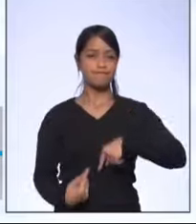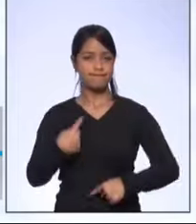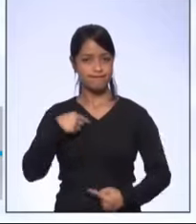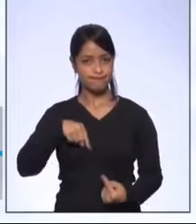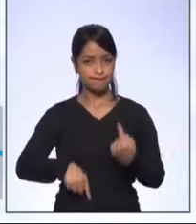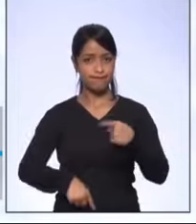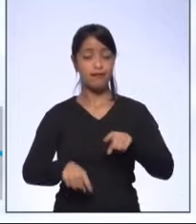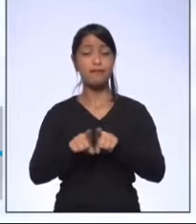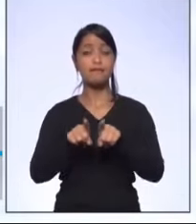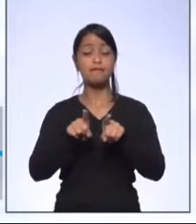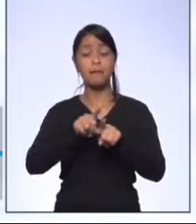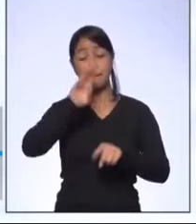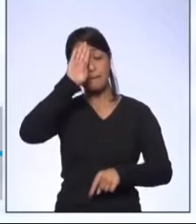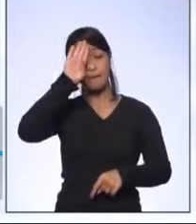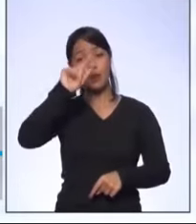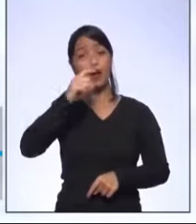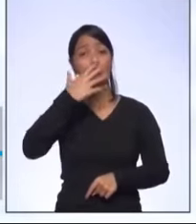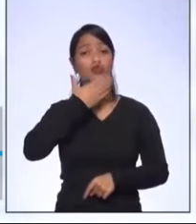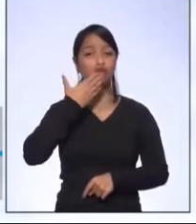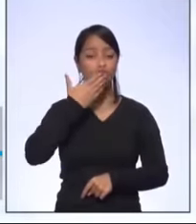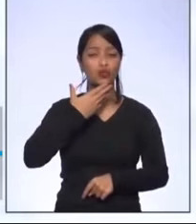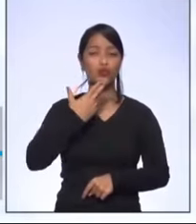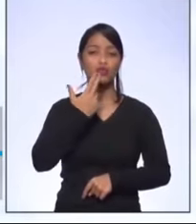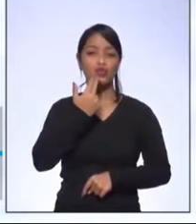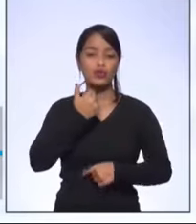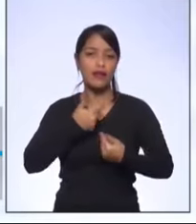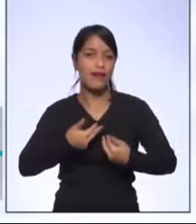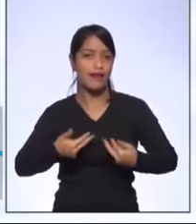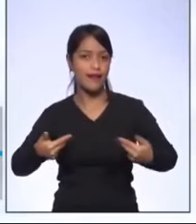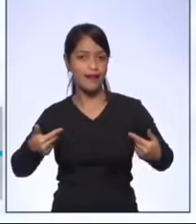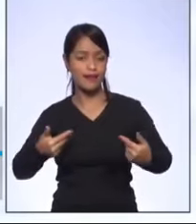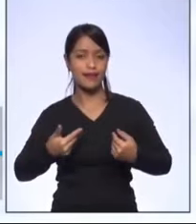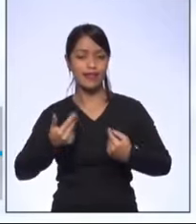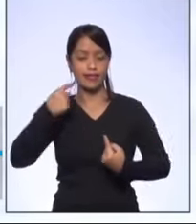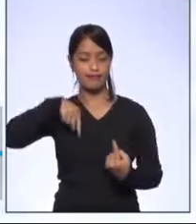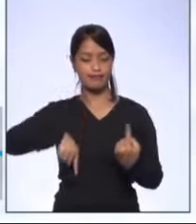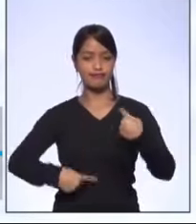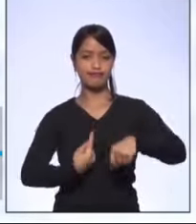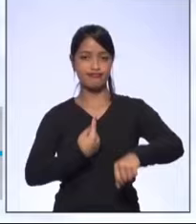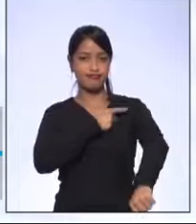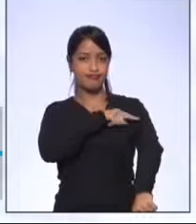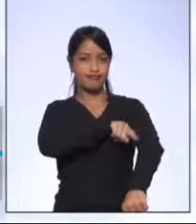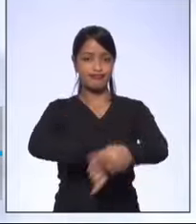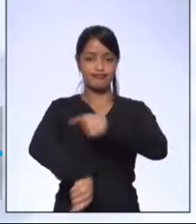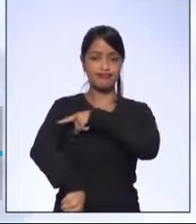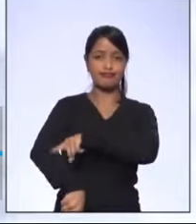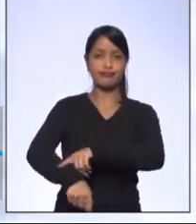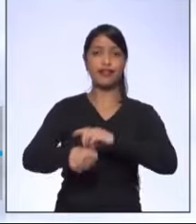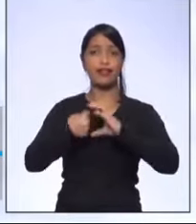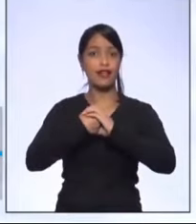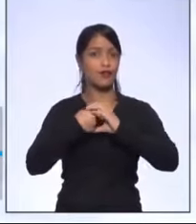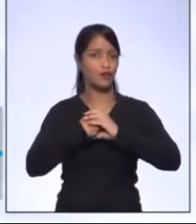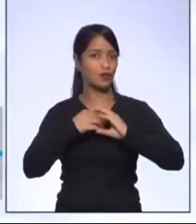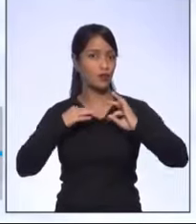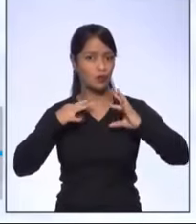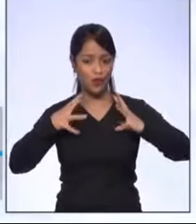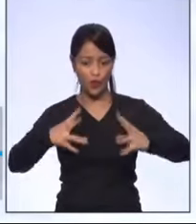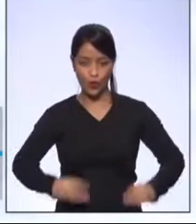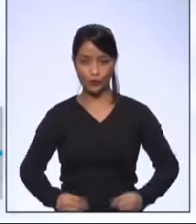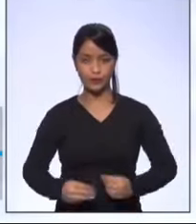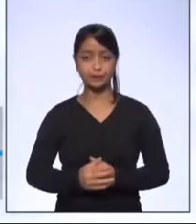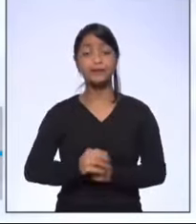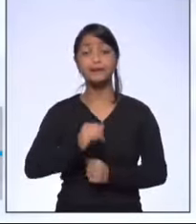principalmente, açúcar, nutrientes para todas as células. Gente, vou dar um exemplo. Vocês falaram de cabeça aí.